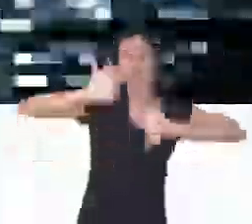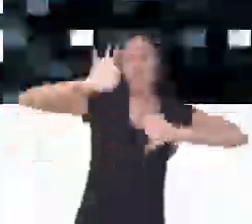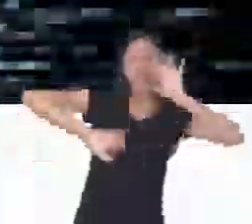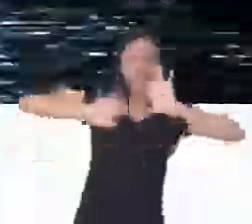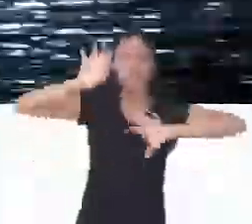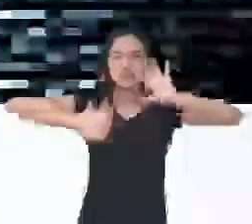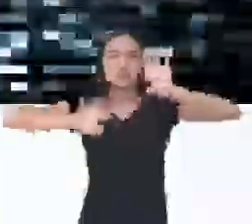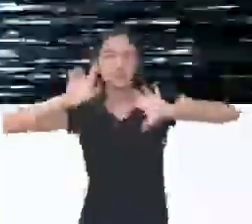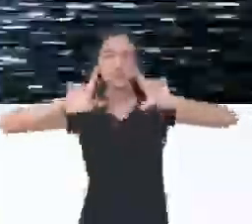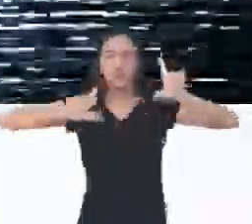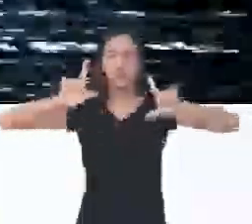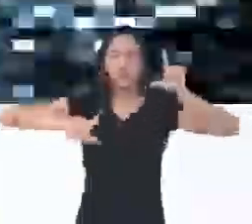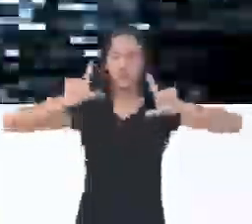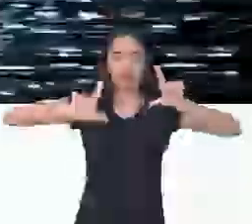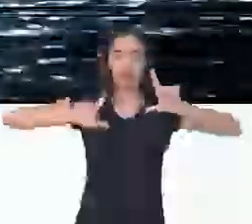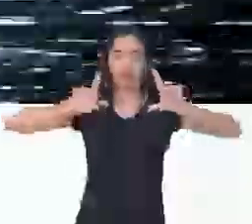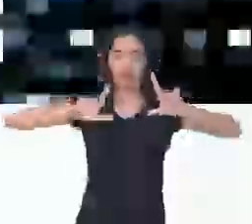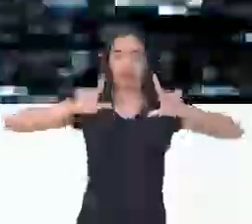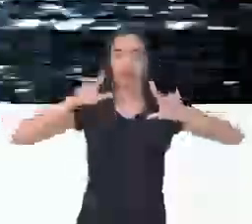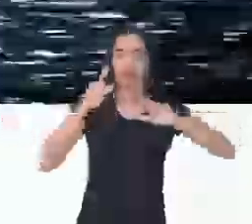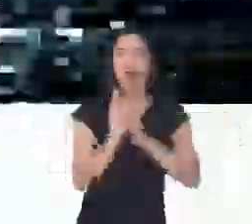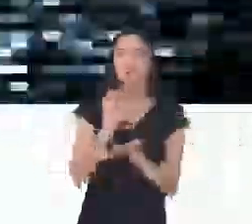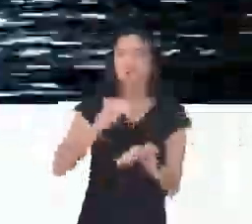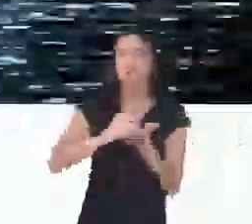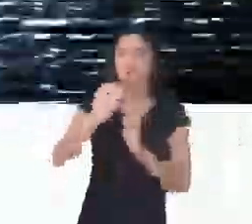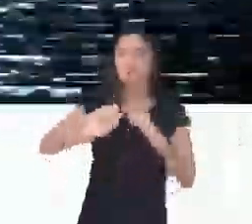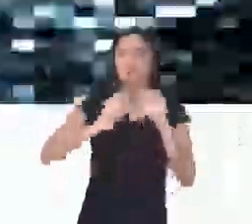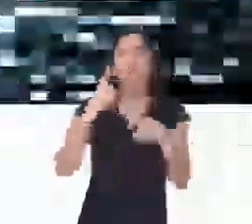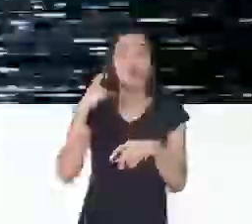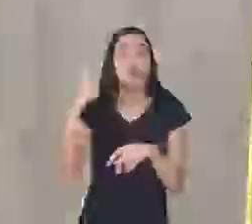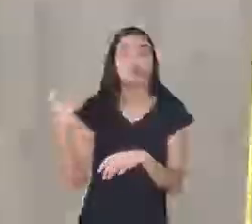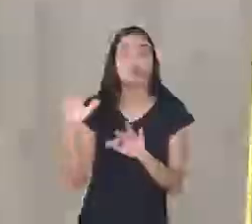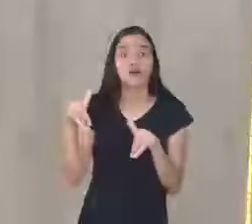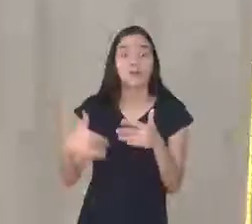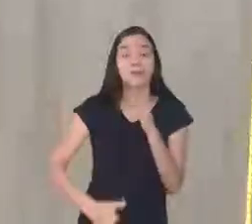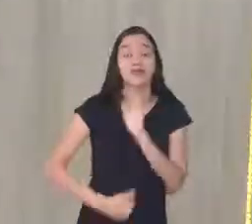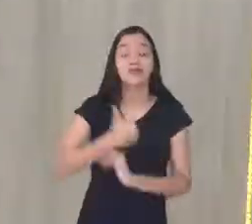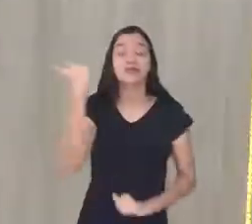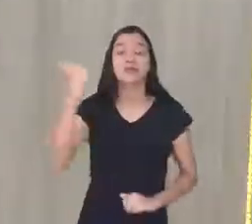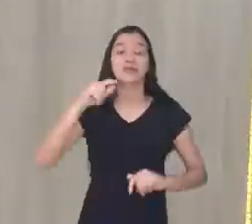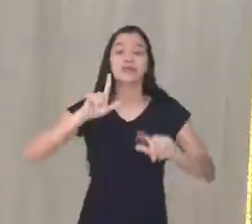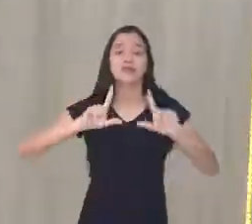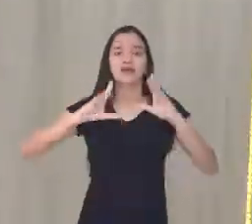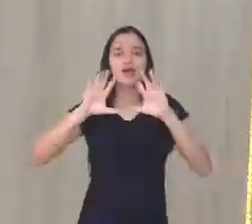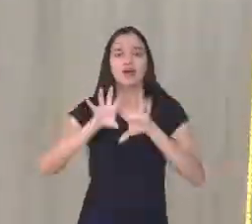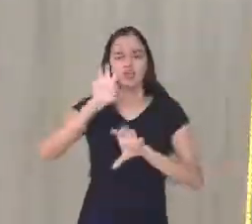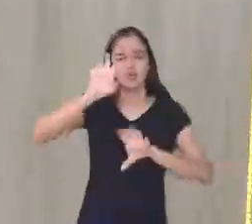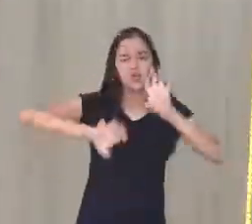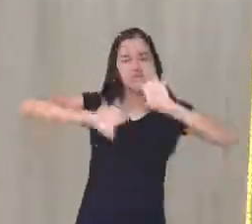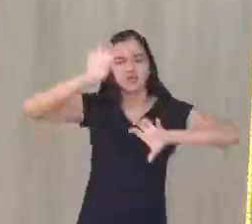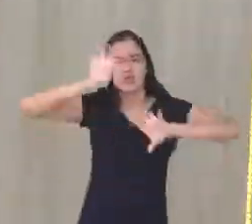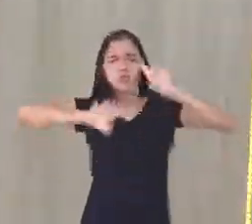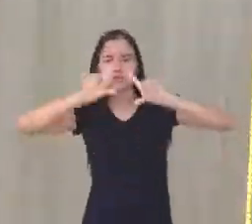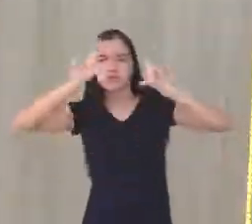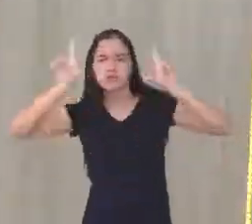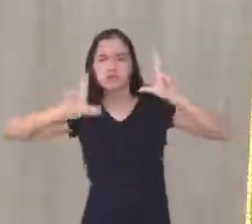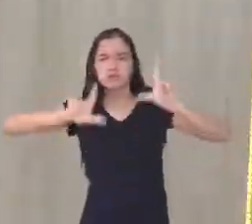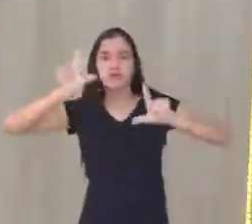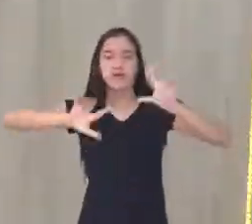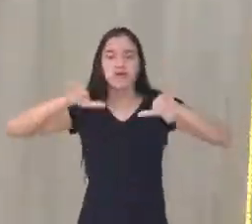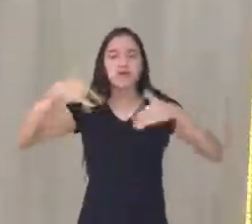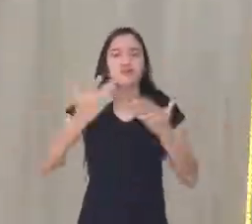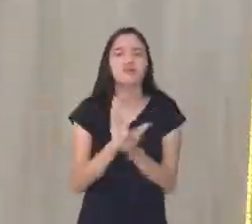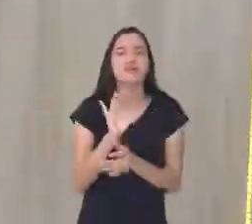som. Então, veja que interessante, né? A primeira coisa que quando a gente vê essa imagem, esse pequeno vídeo, a gente fica esperando, vai ter